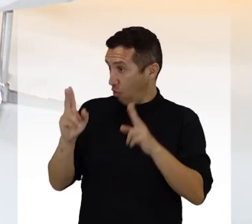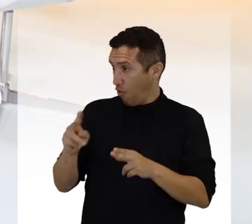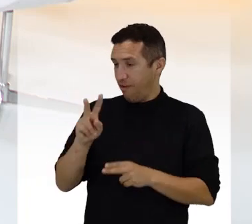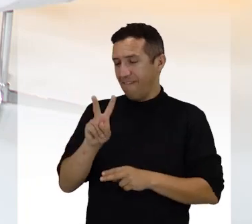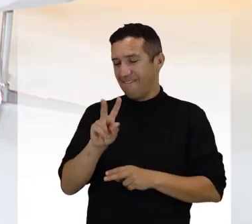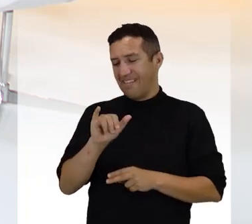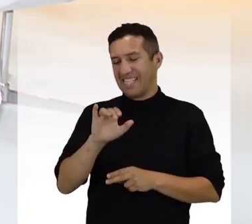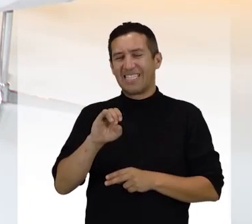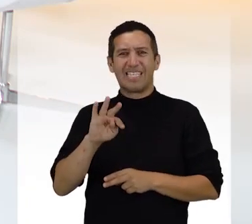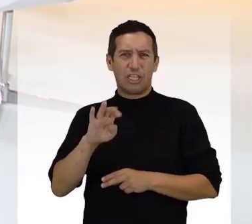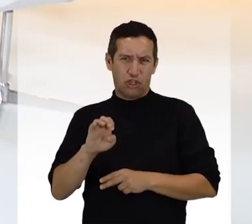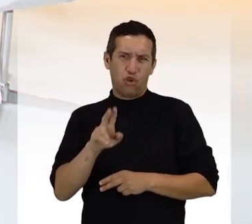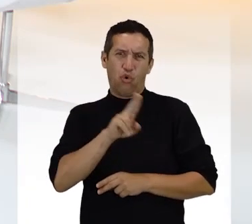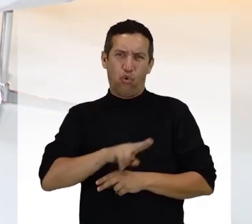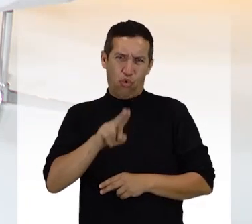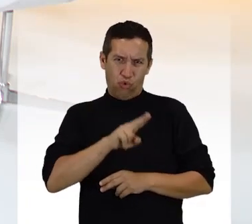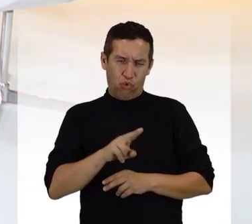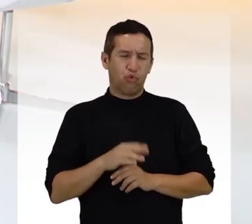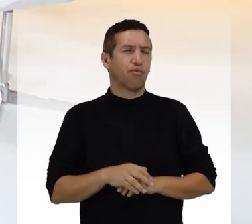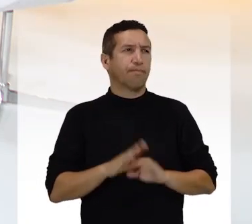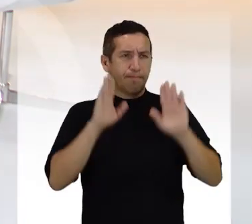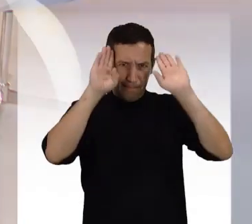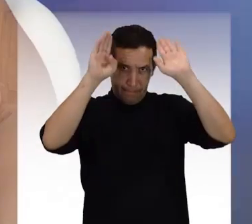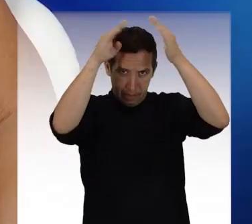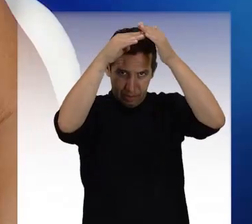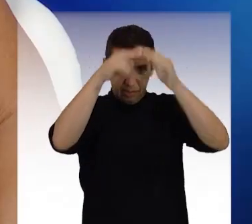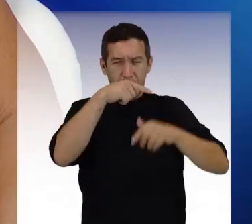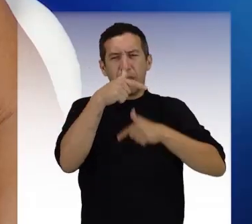frase, um depoimento do Dom Vicente, que é o bispo,